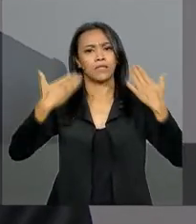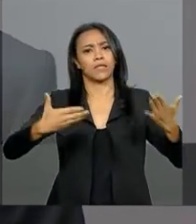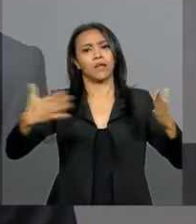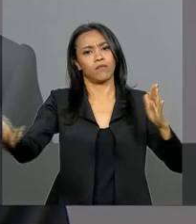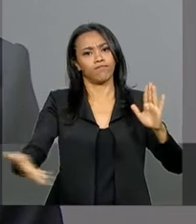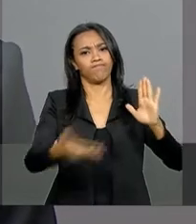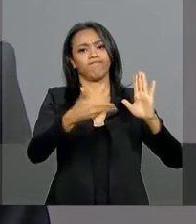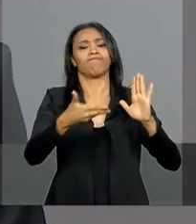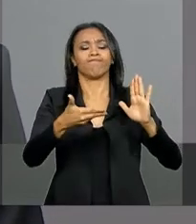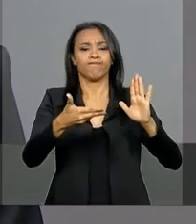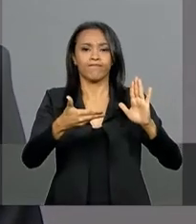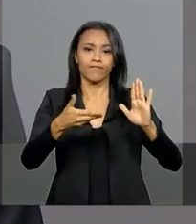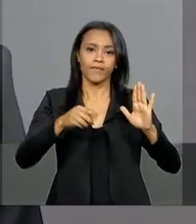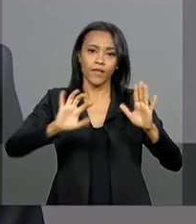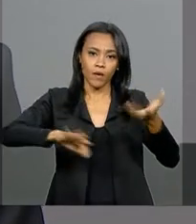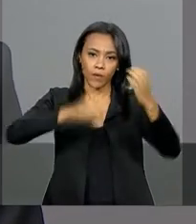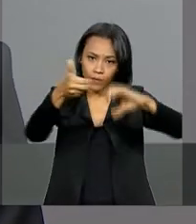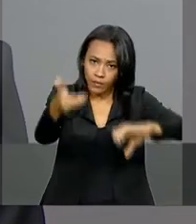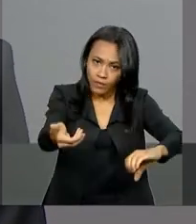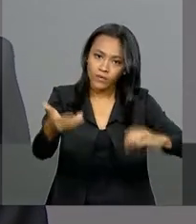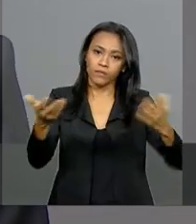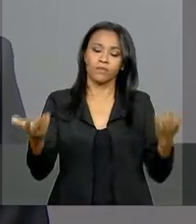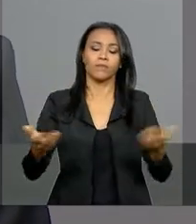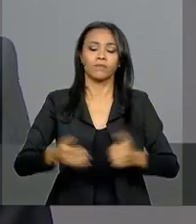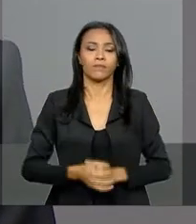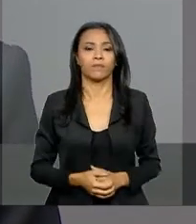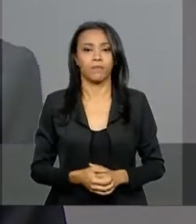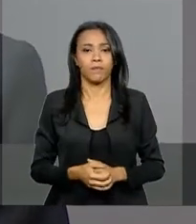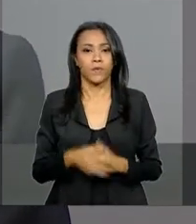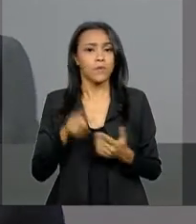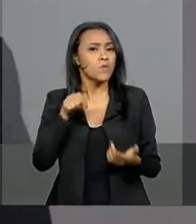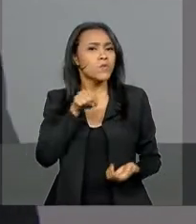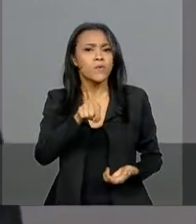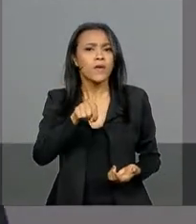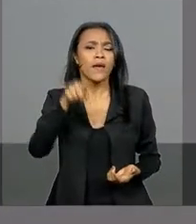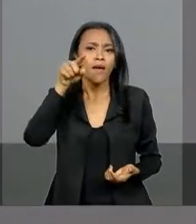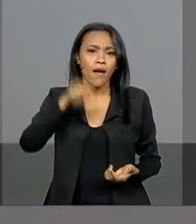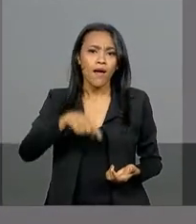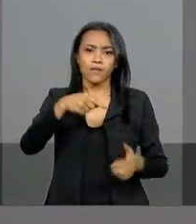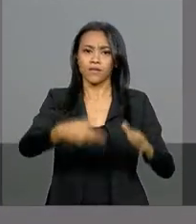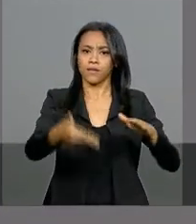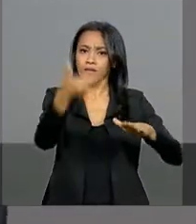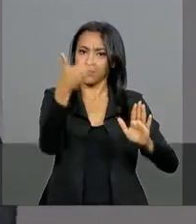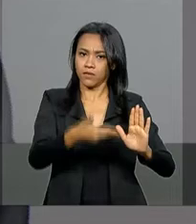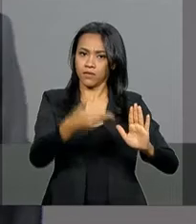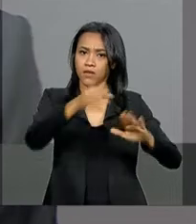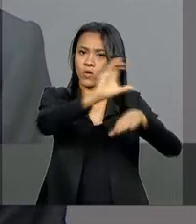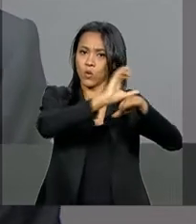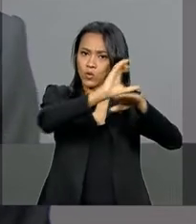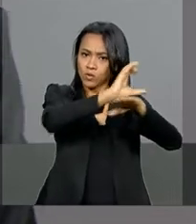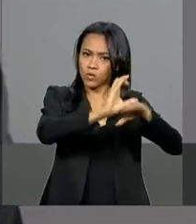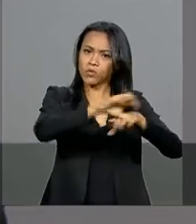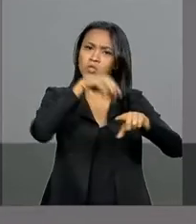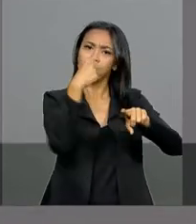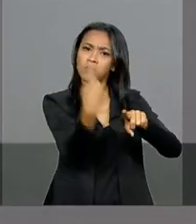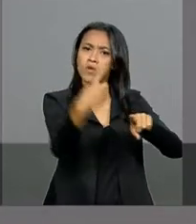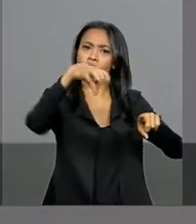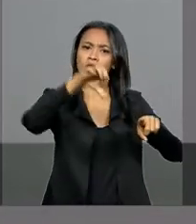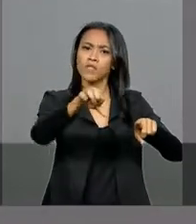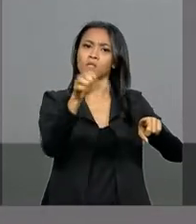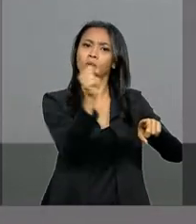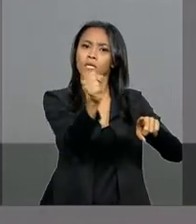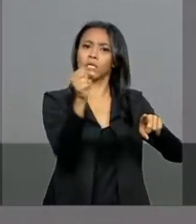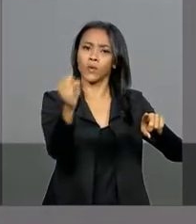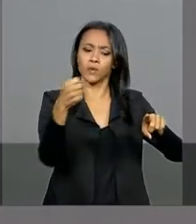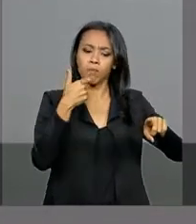ao congresso constituinte ou seja essa constituição de 1988 que estamos